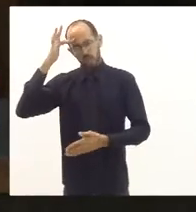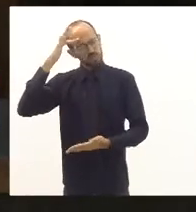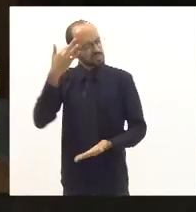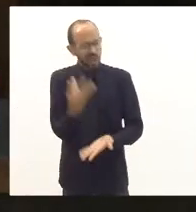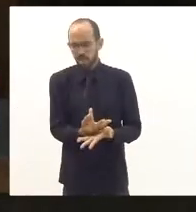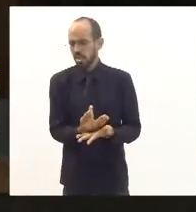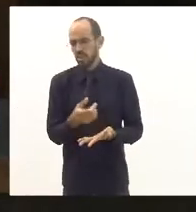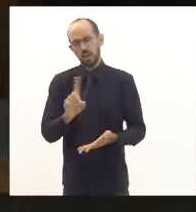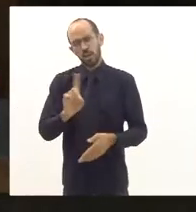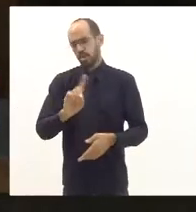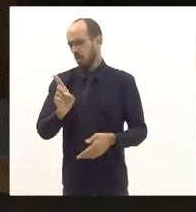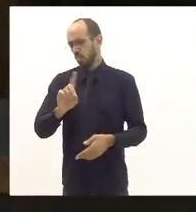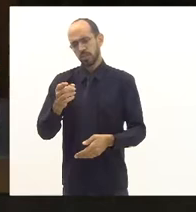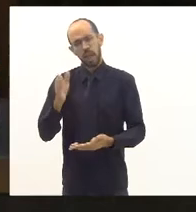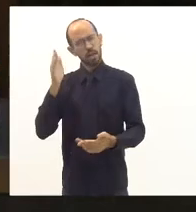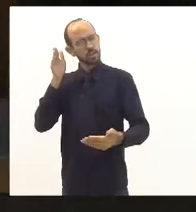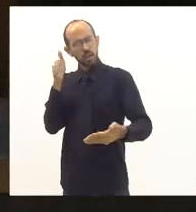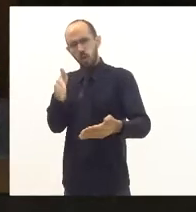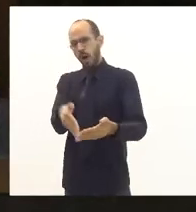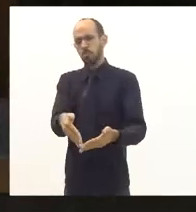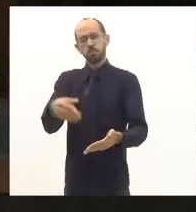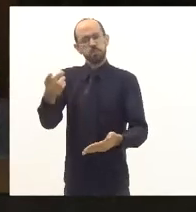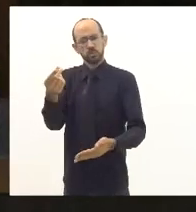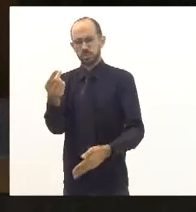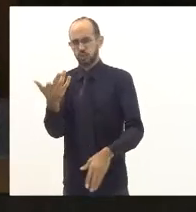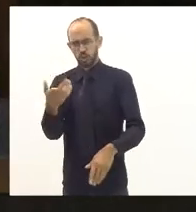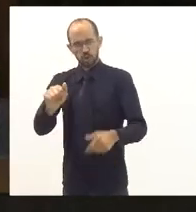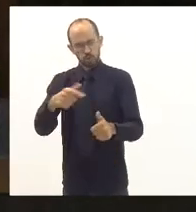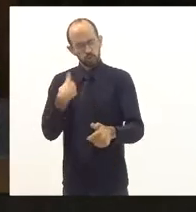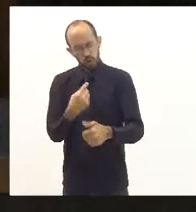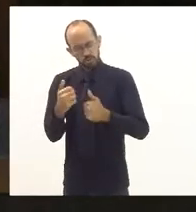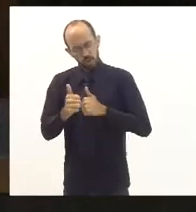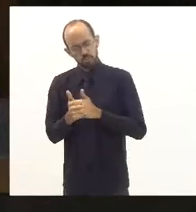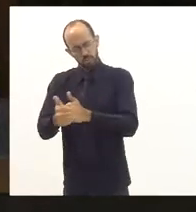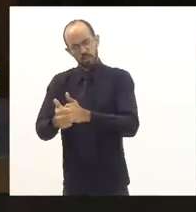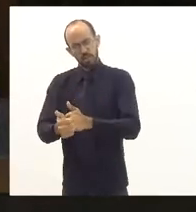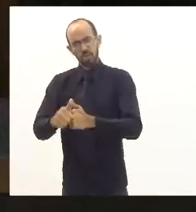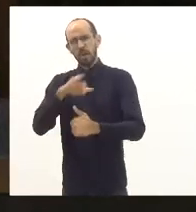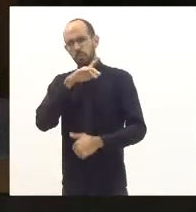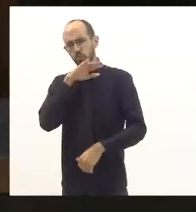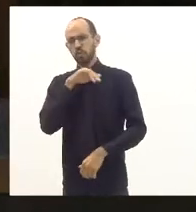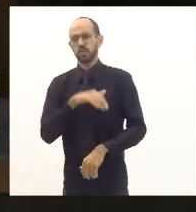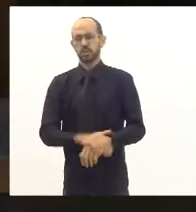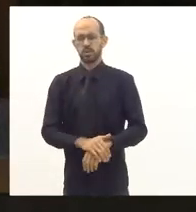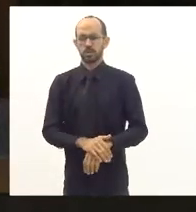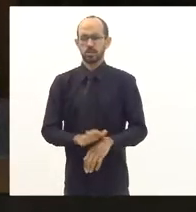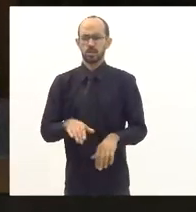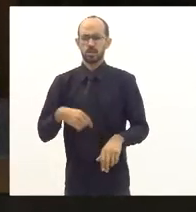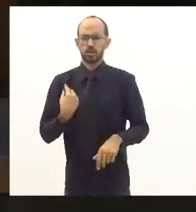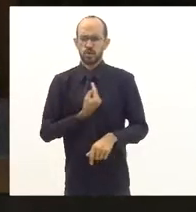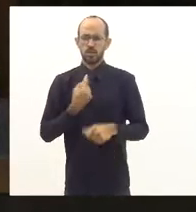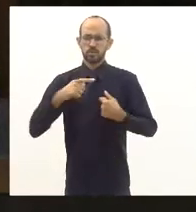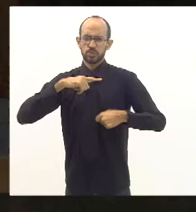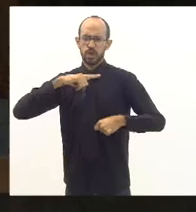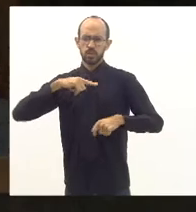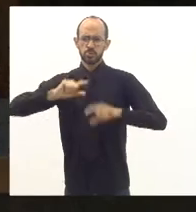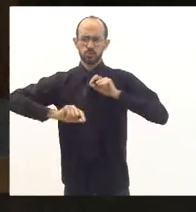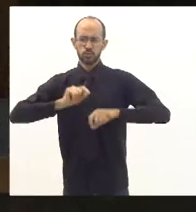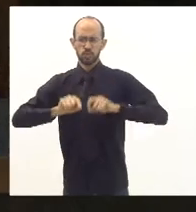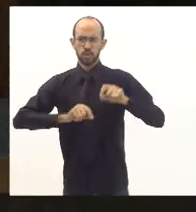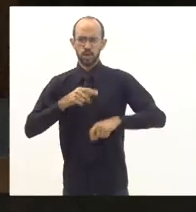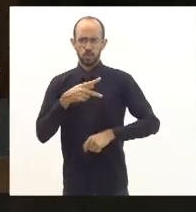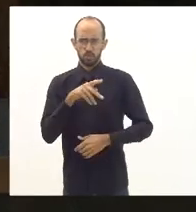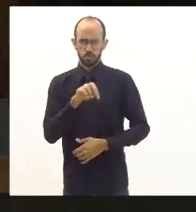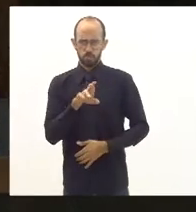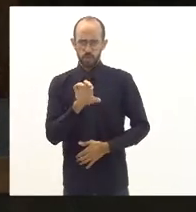não é. Porque a gente tem procurado acompanhar isso e está extremamente sucateado. A gente tem lá o Pedro Ernesto,